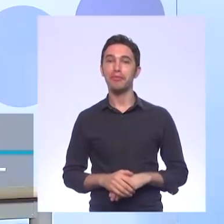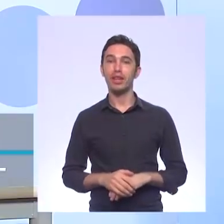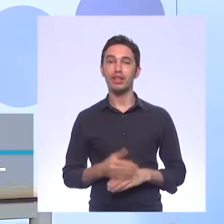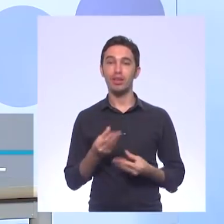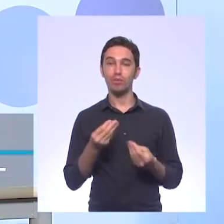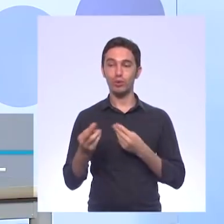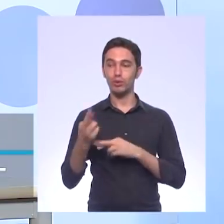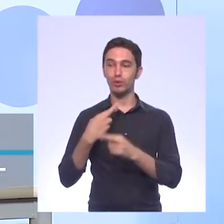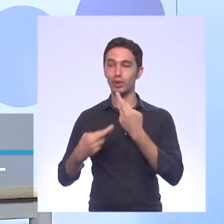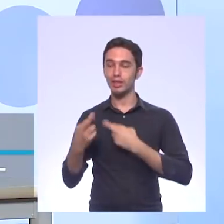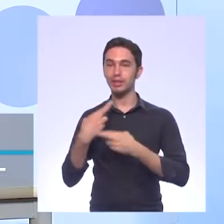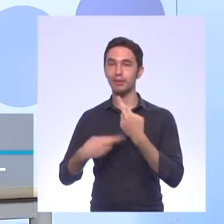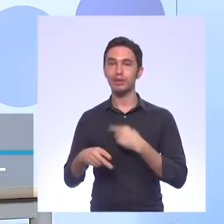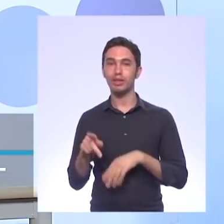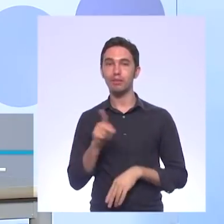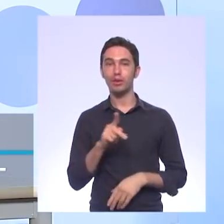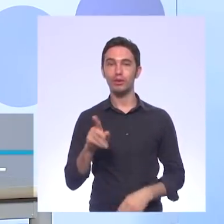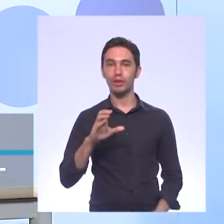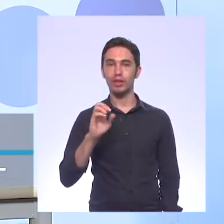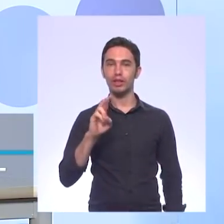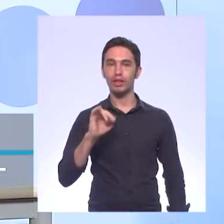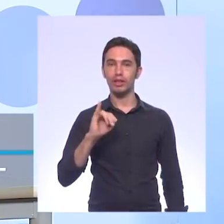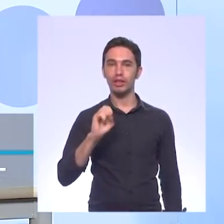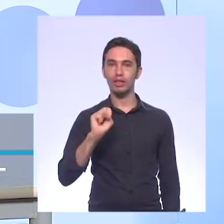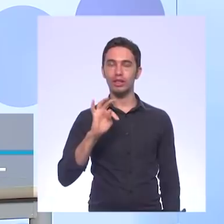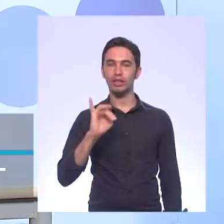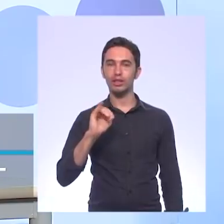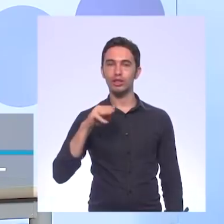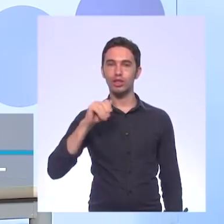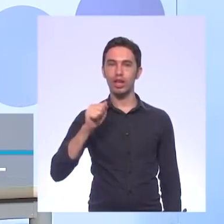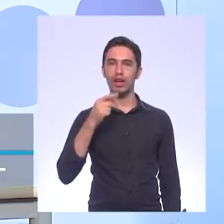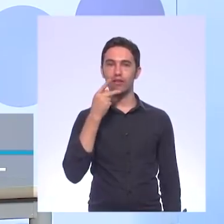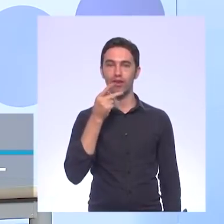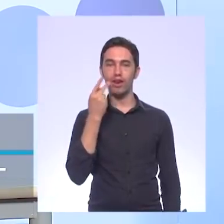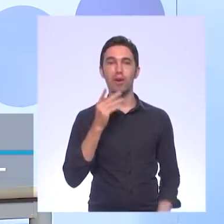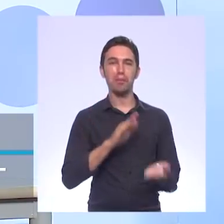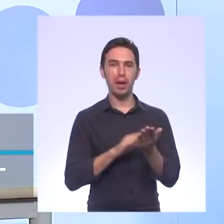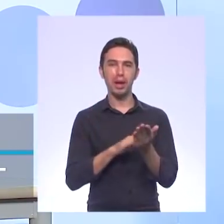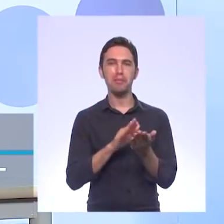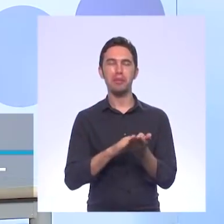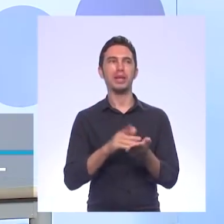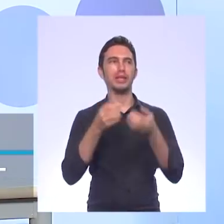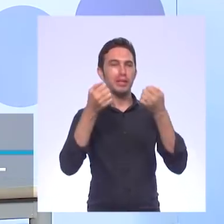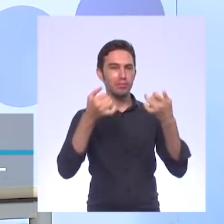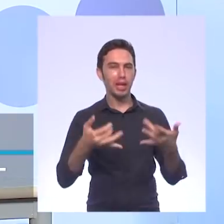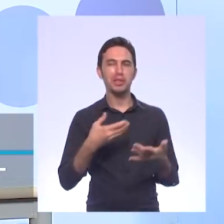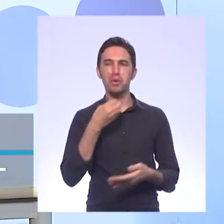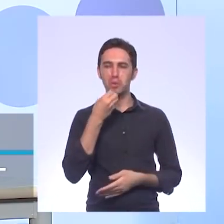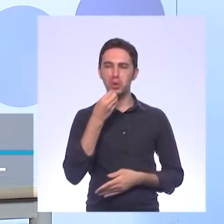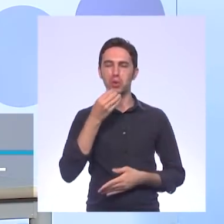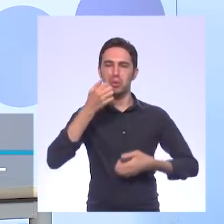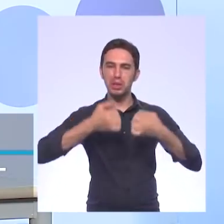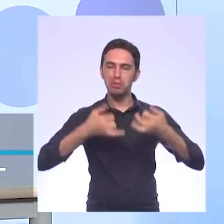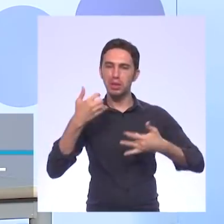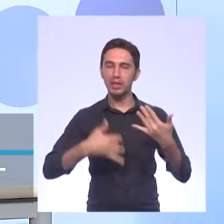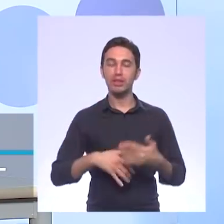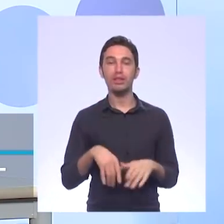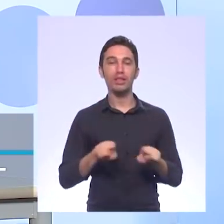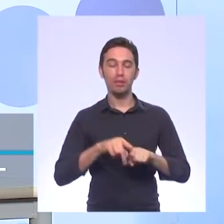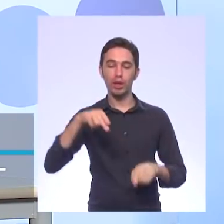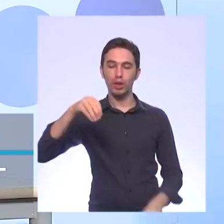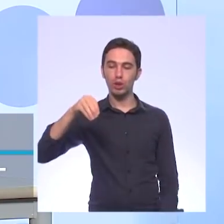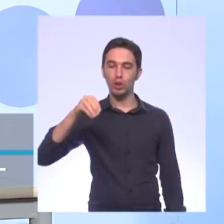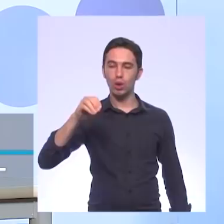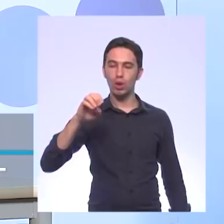comentário aqui Inclusive a professora Cristiane disse Parabéns para professora ótima explicação muito bom e a professora